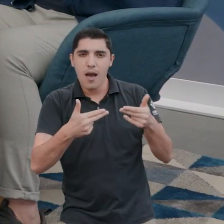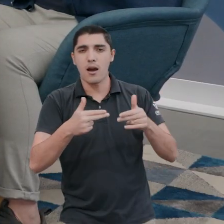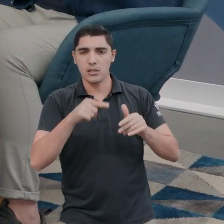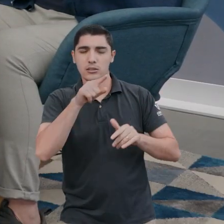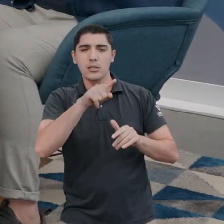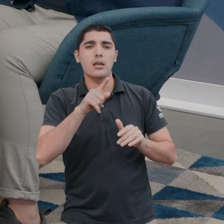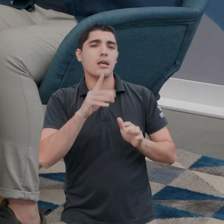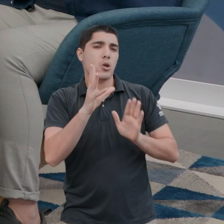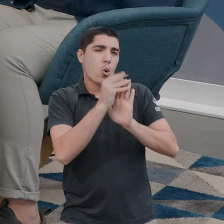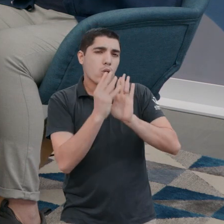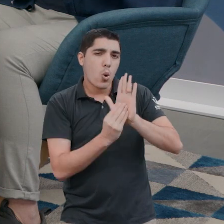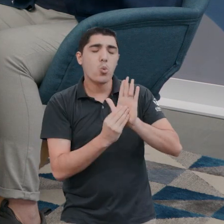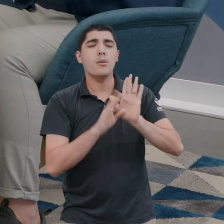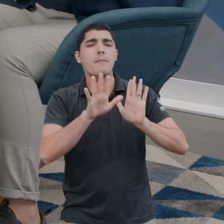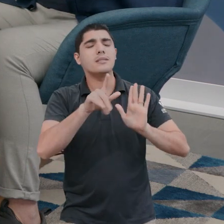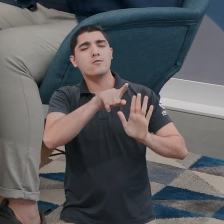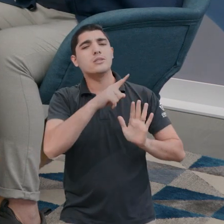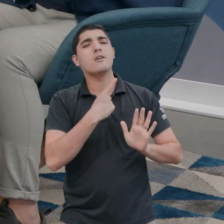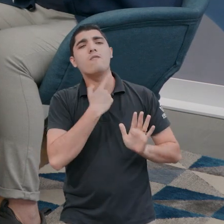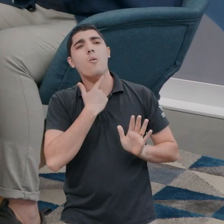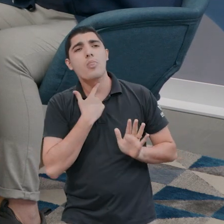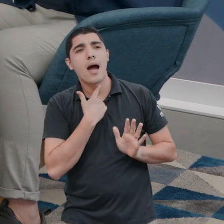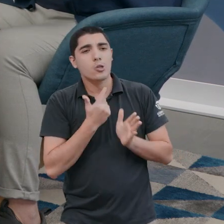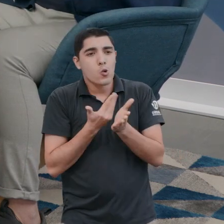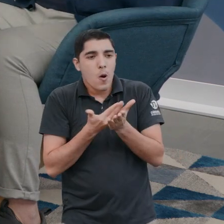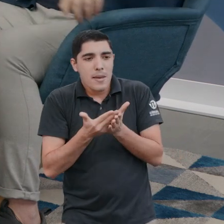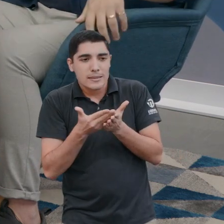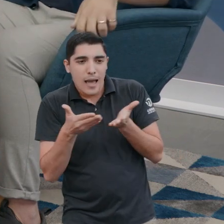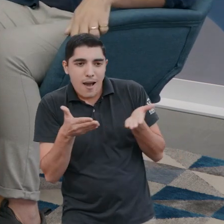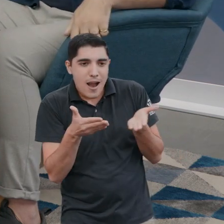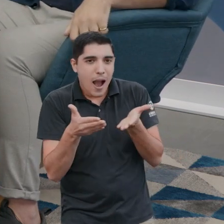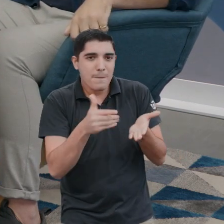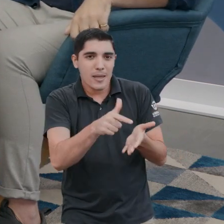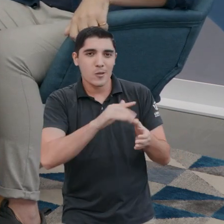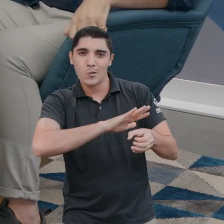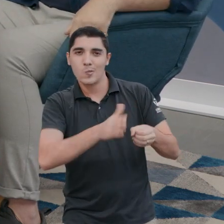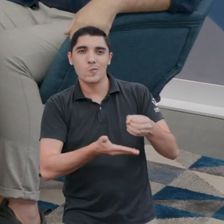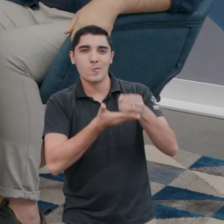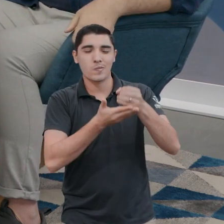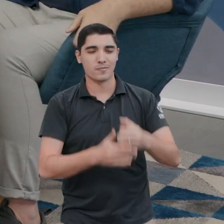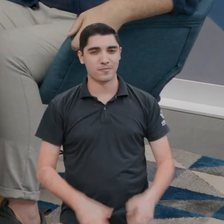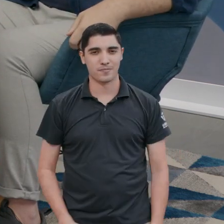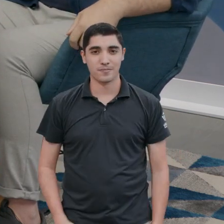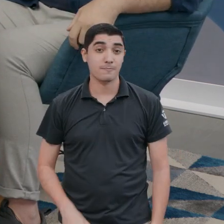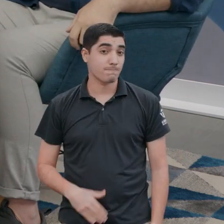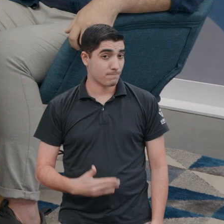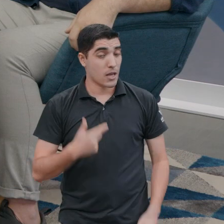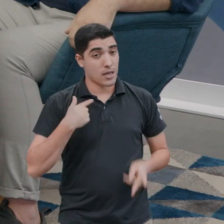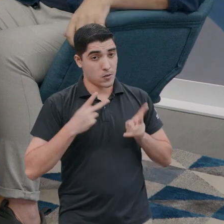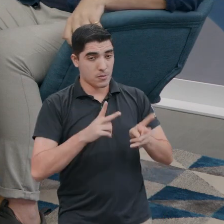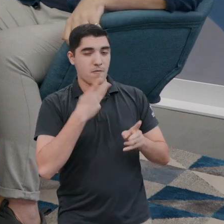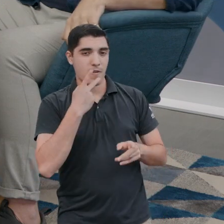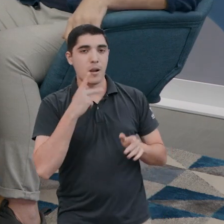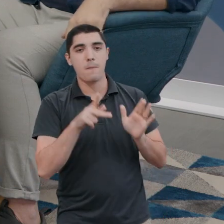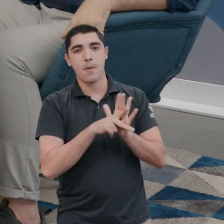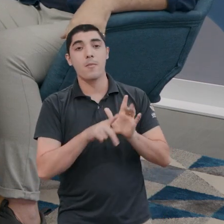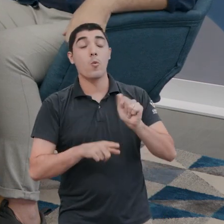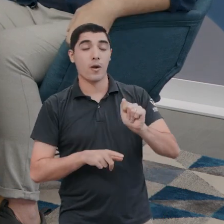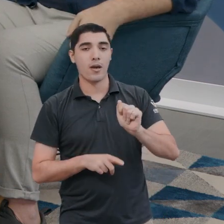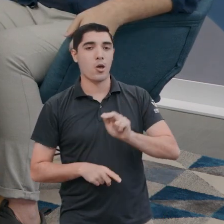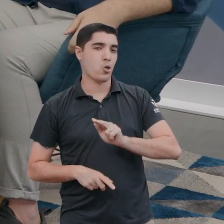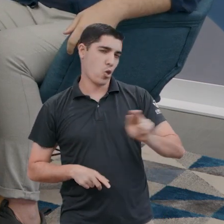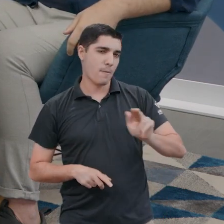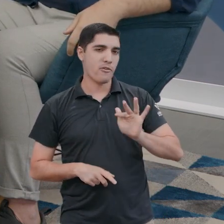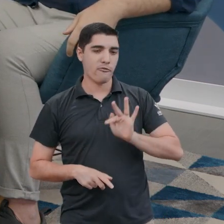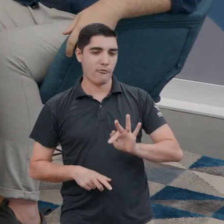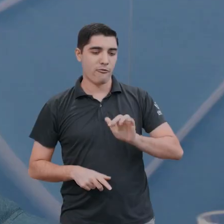que veio essa ideia de explorar também esse caminho? Eu falo muito sobre o Fashion Law, que é o direito